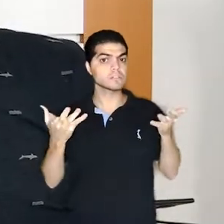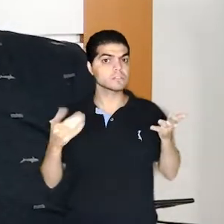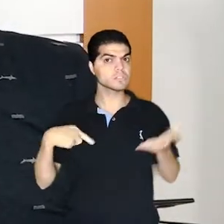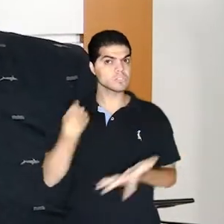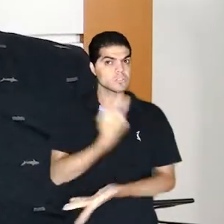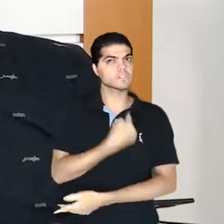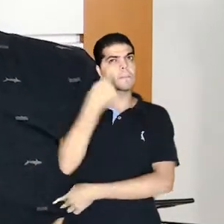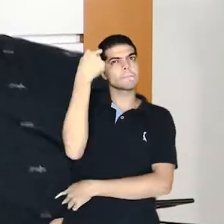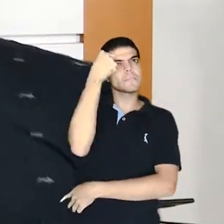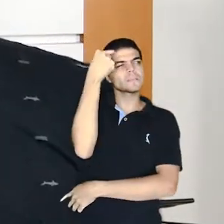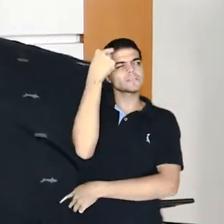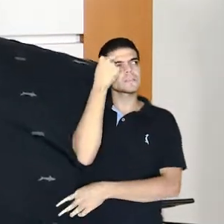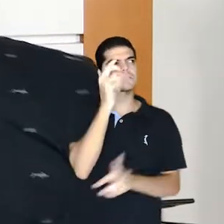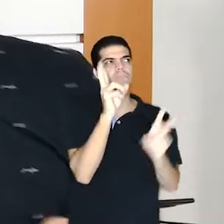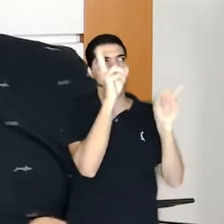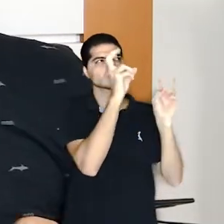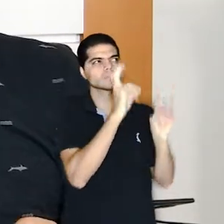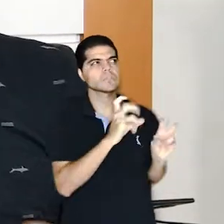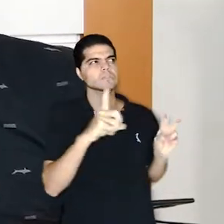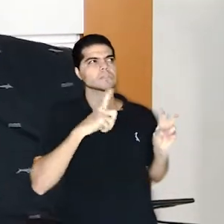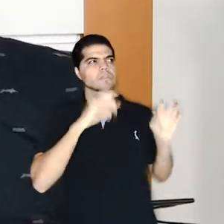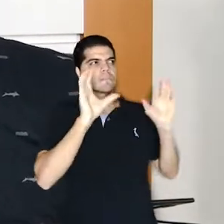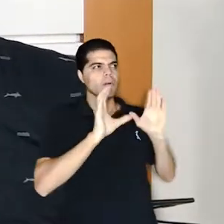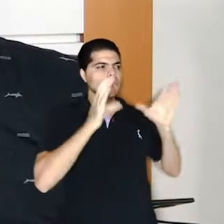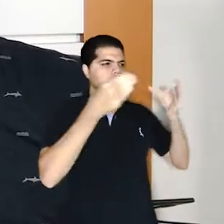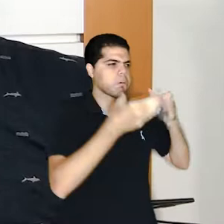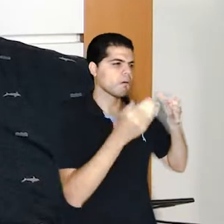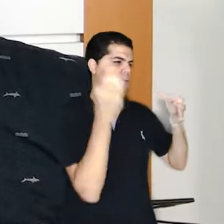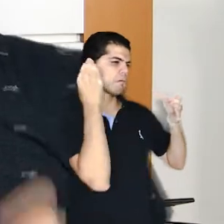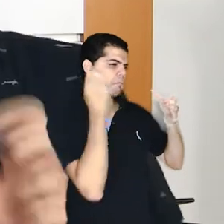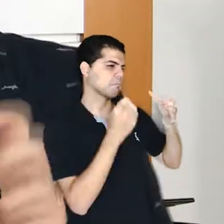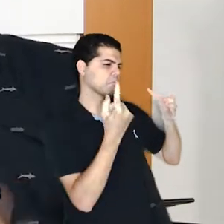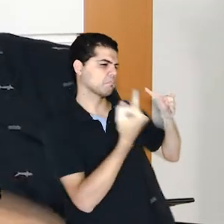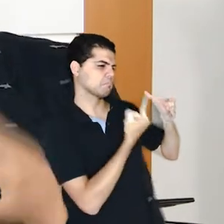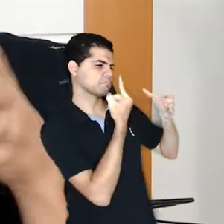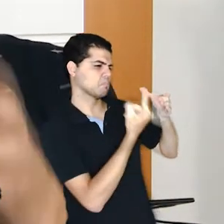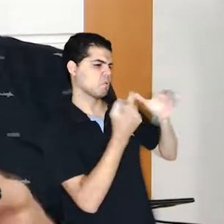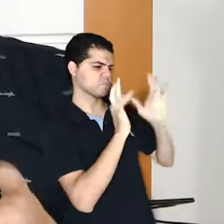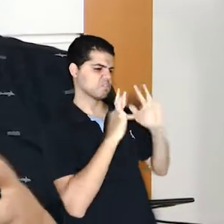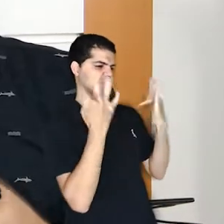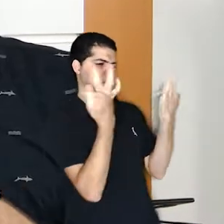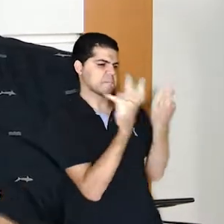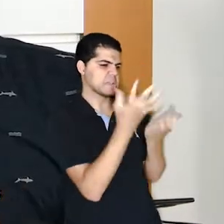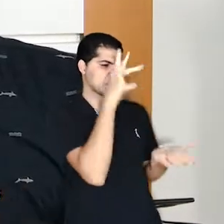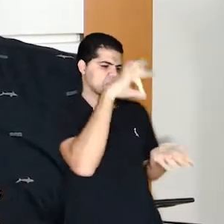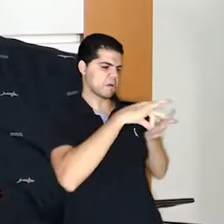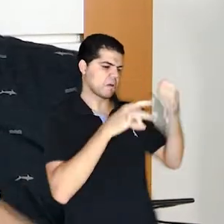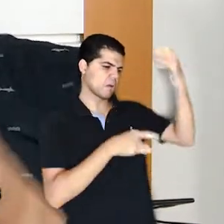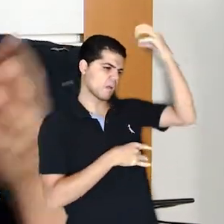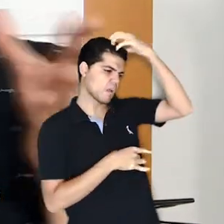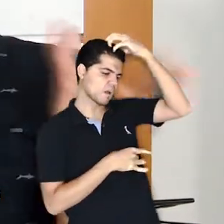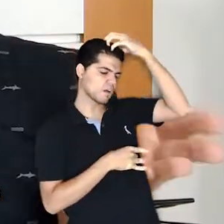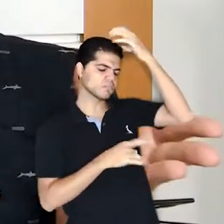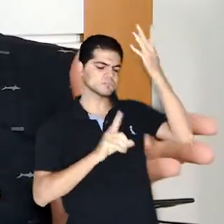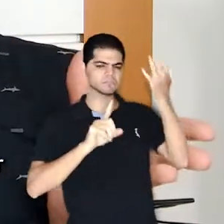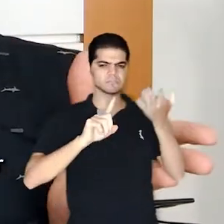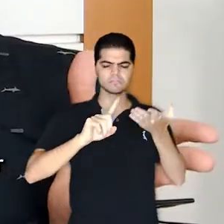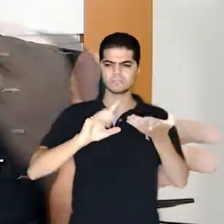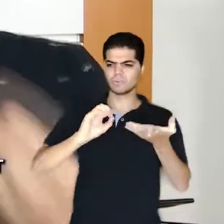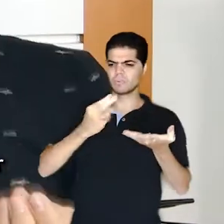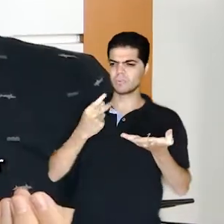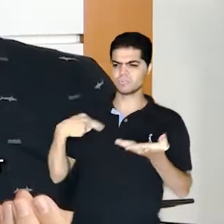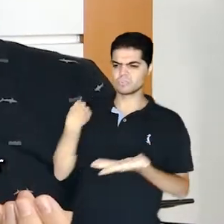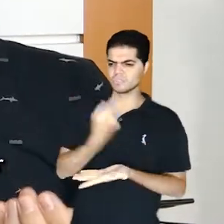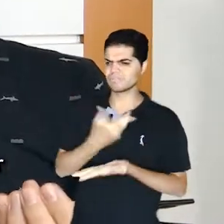continuar pensando ela enquanto um ato isolado de um homem ou então da sua família real? Ou a gente vai, enfim, conseguir pensar a independência enquanto um processo mais